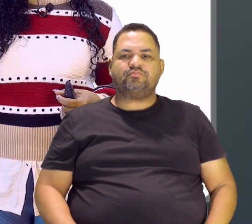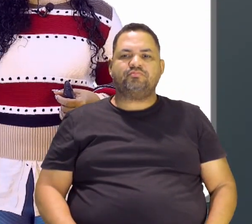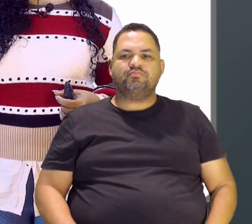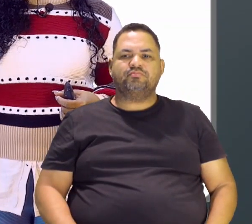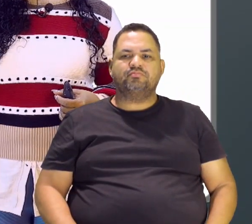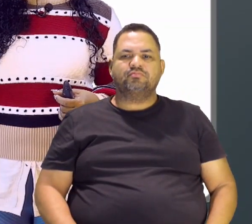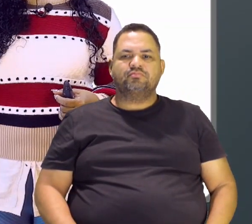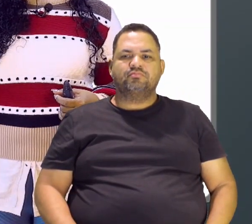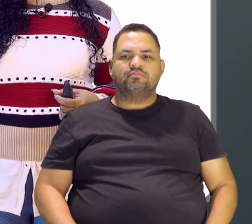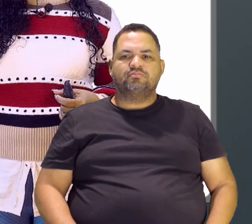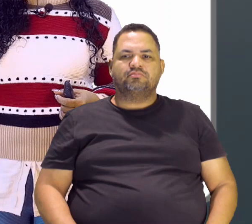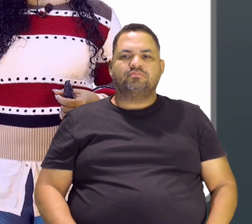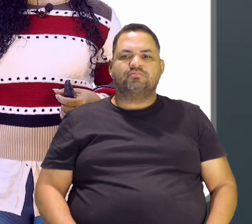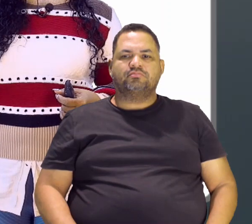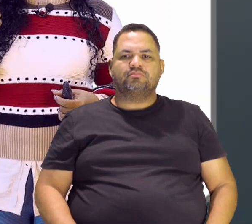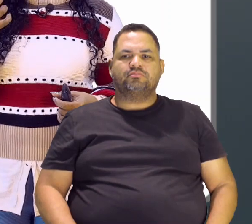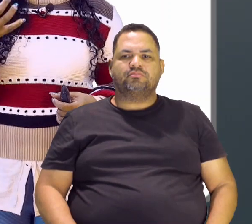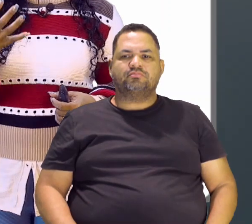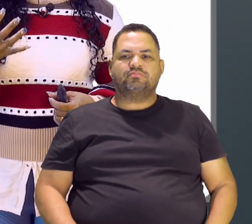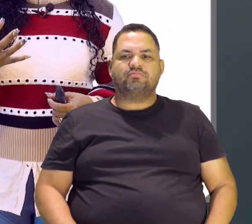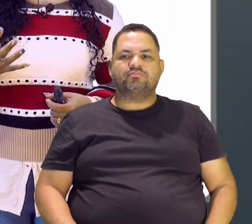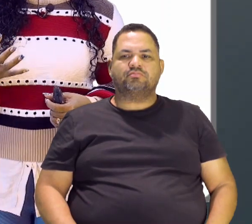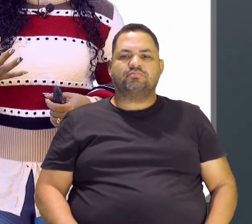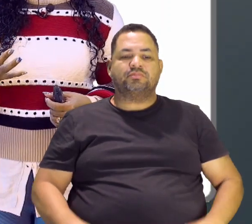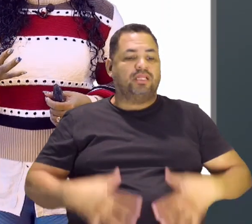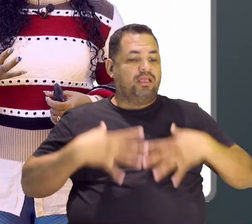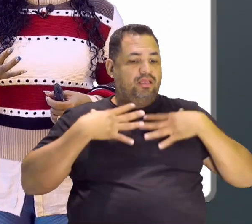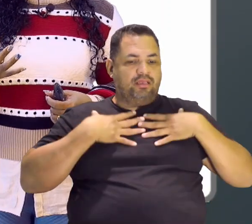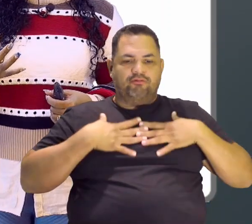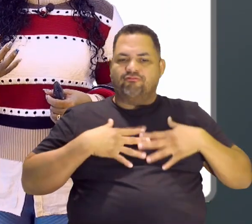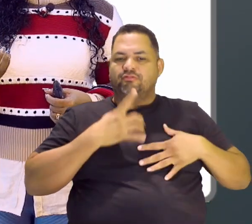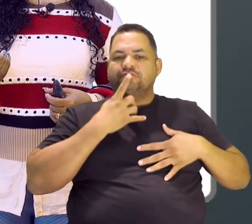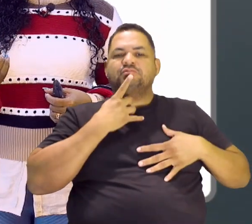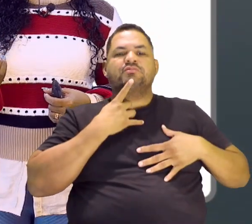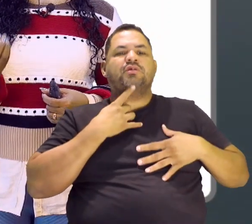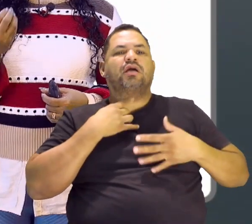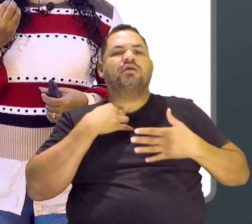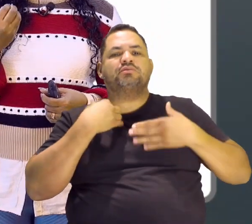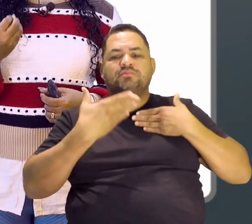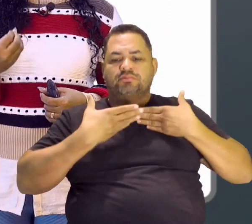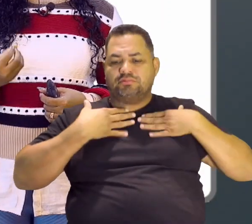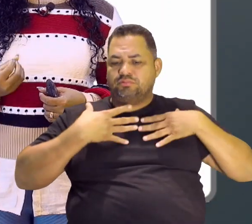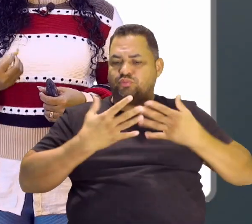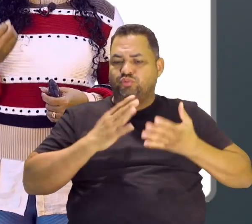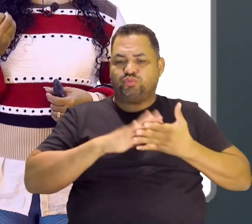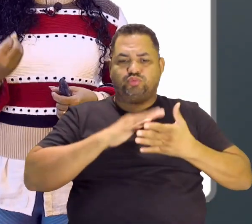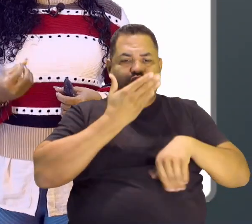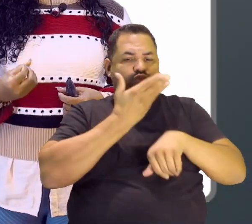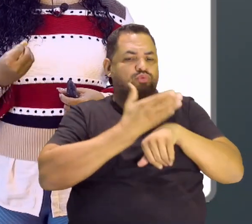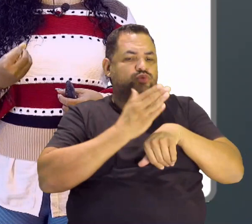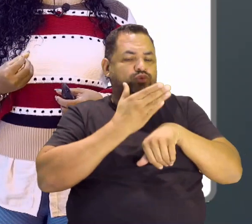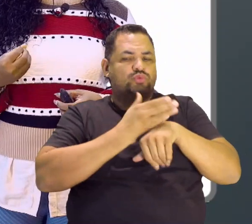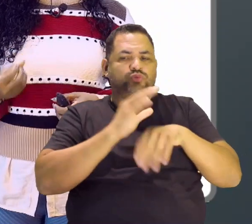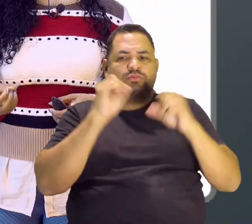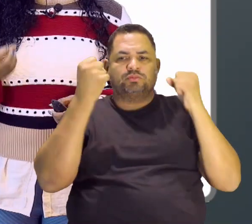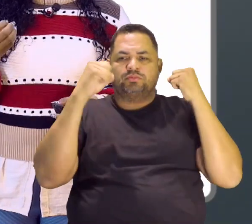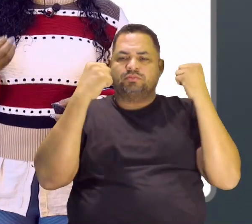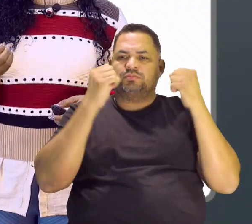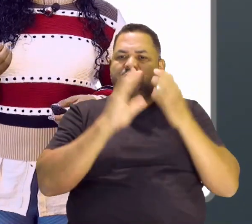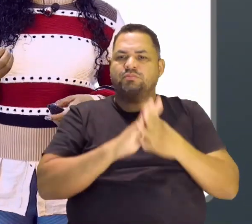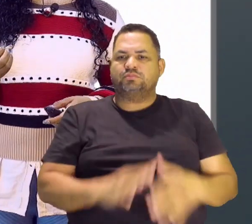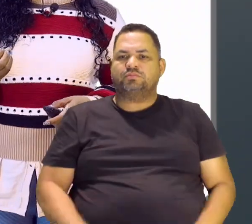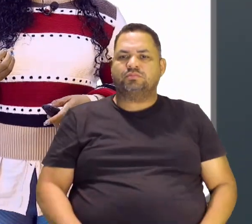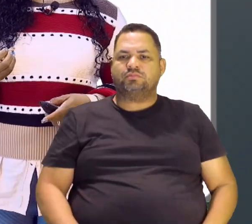diremos, de disposição, né? Por isso que a gente fala de metabolismo relacionado aí à questão da